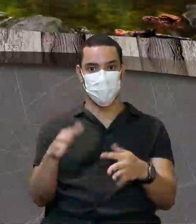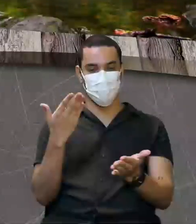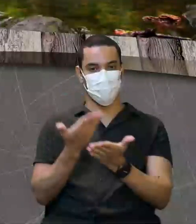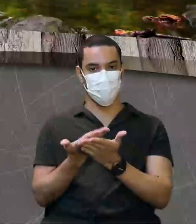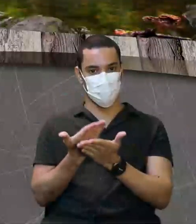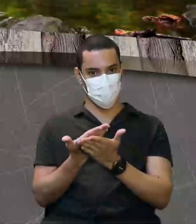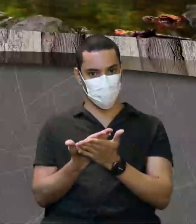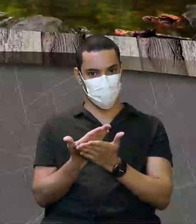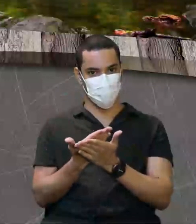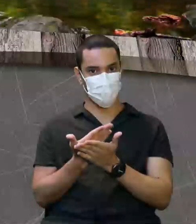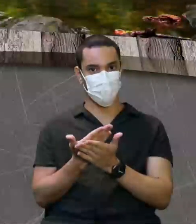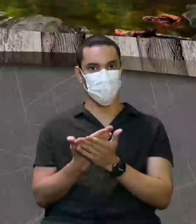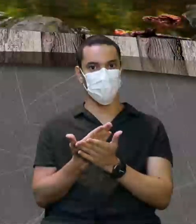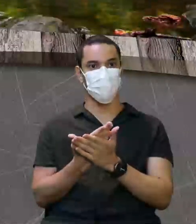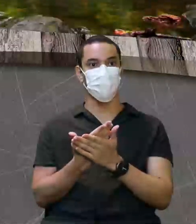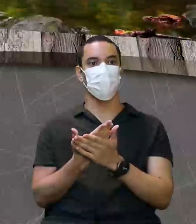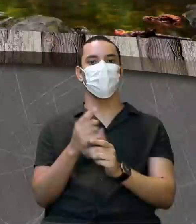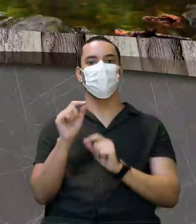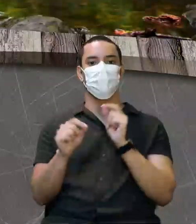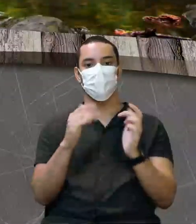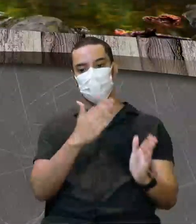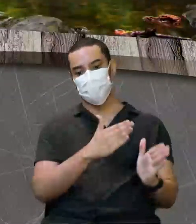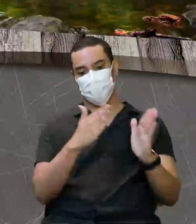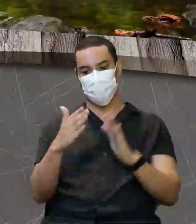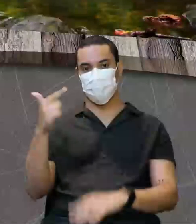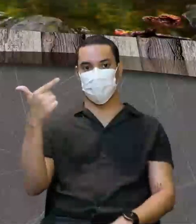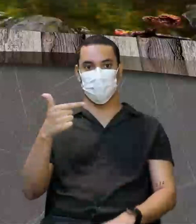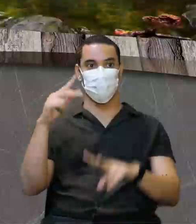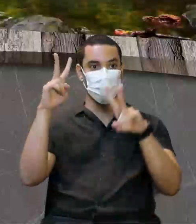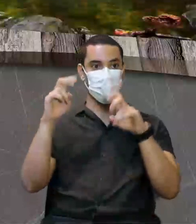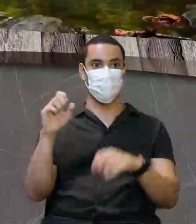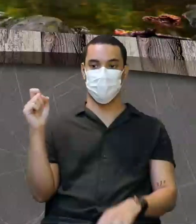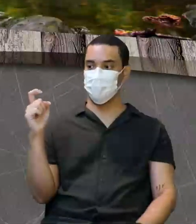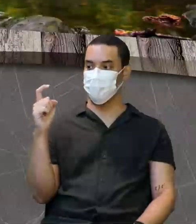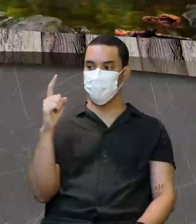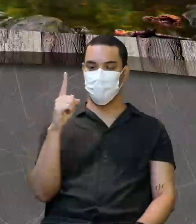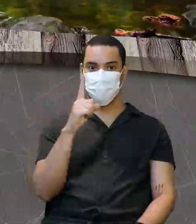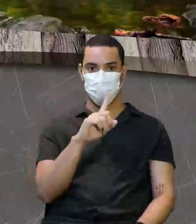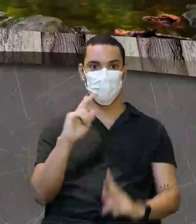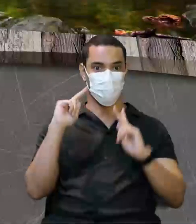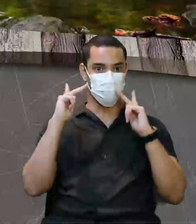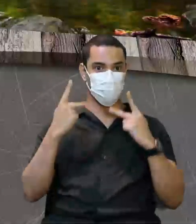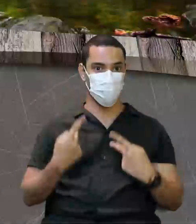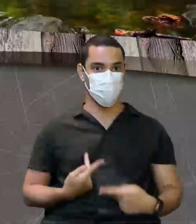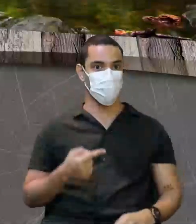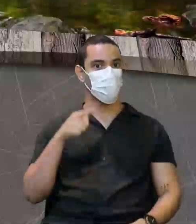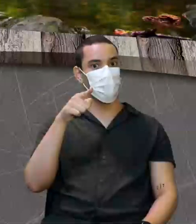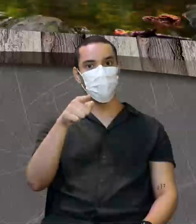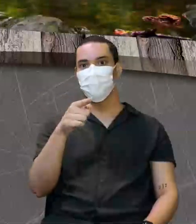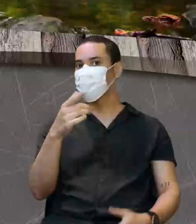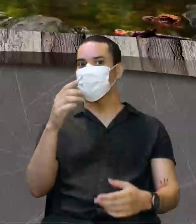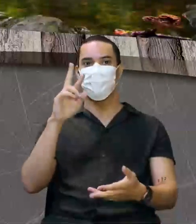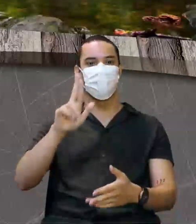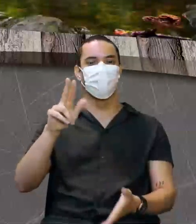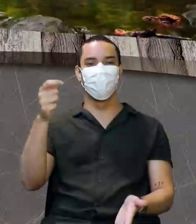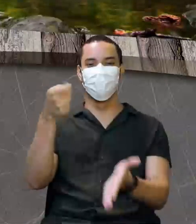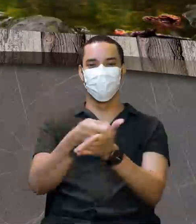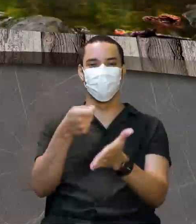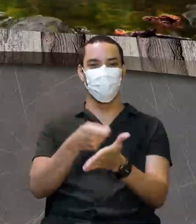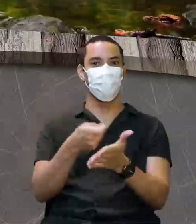aqui. Parte 2 sobre a evolução humana. Você não é obrigada a concordar, a gente